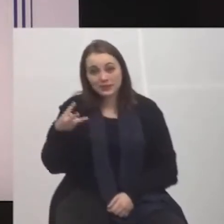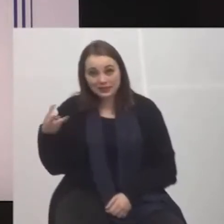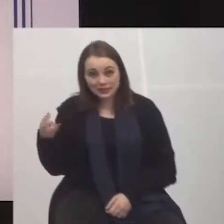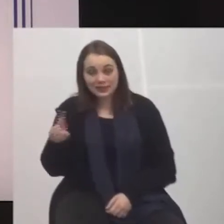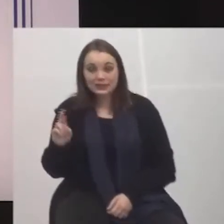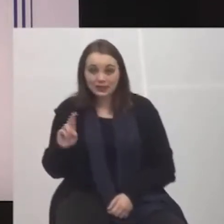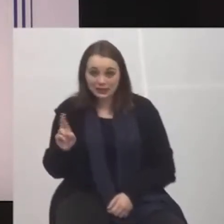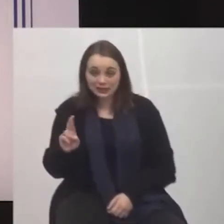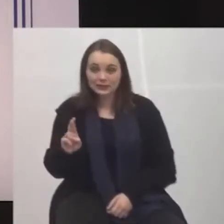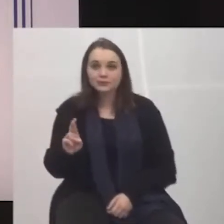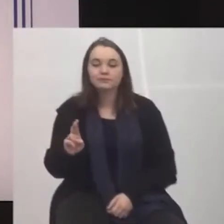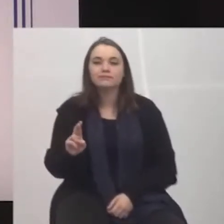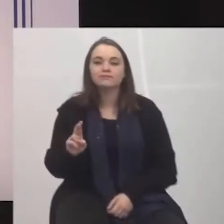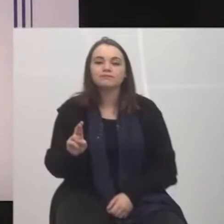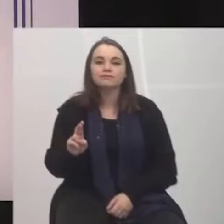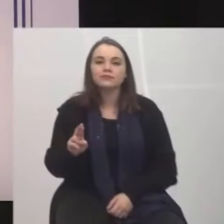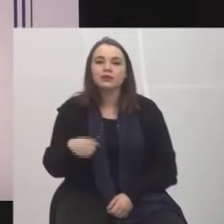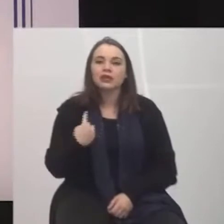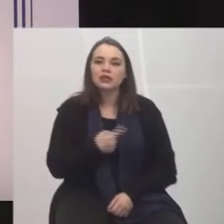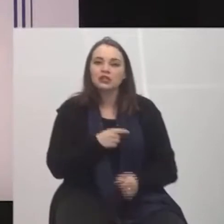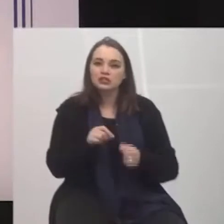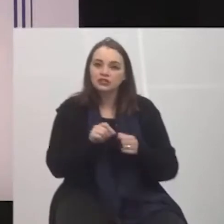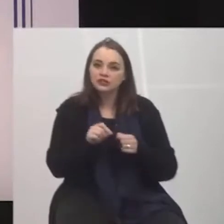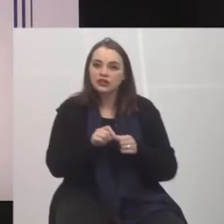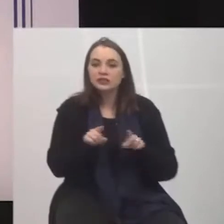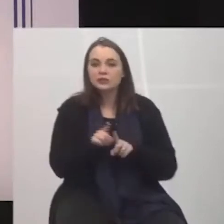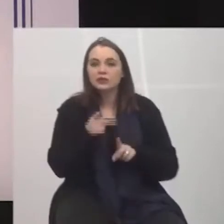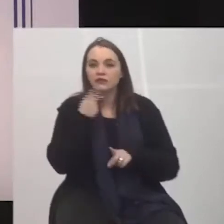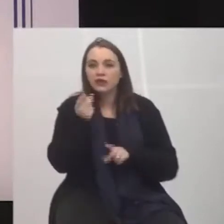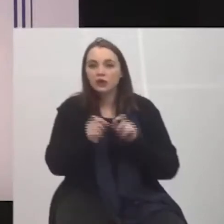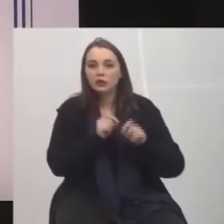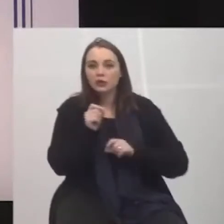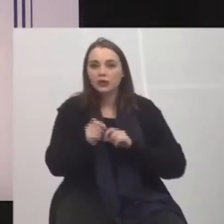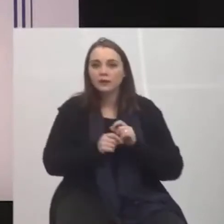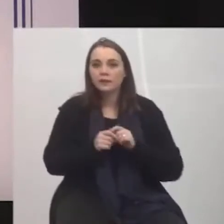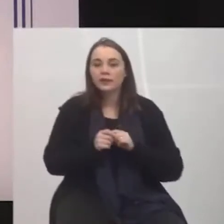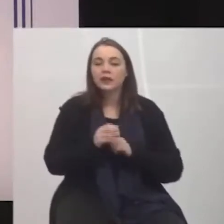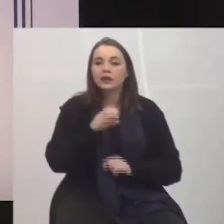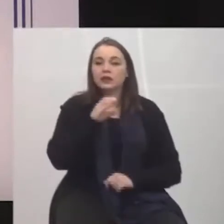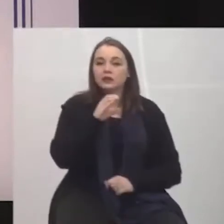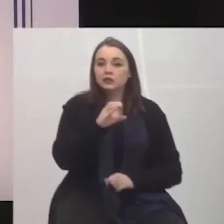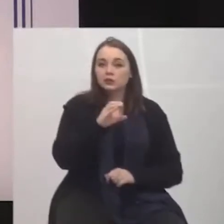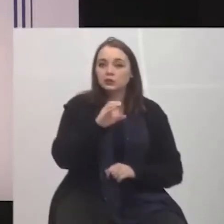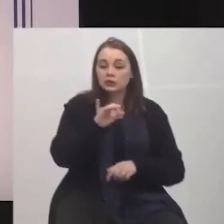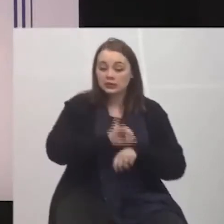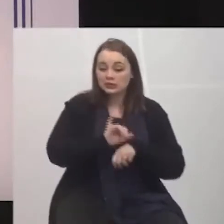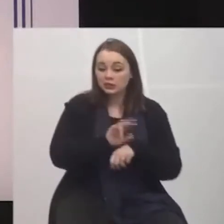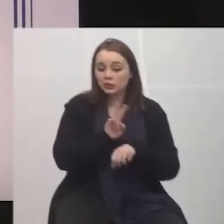7,3%. E a gente faz aqui uma consideração no centro de triagem, né, que houve